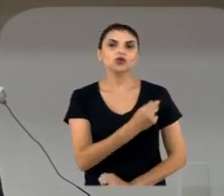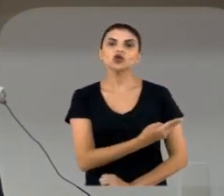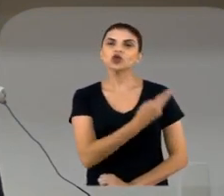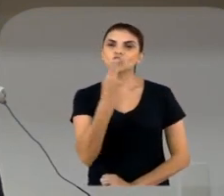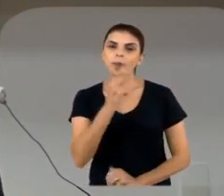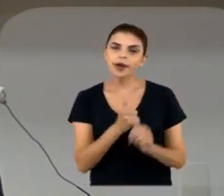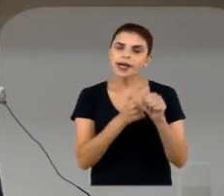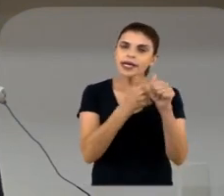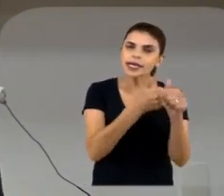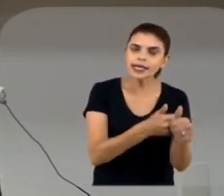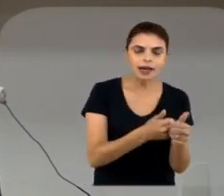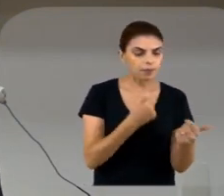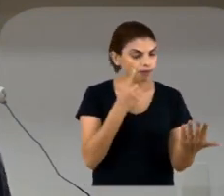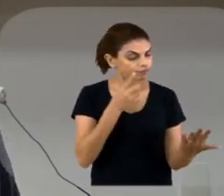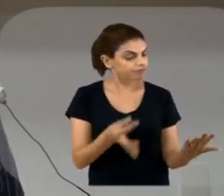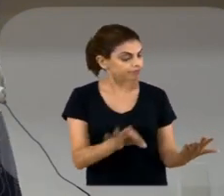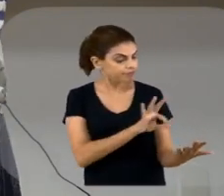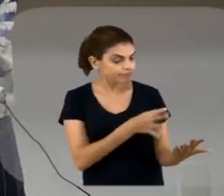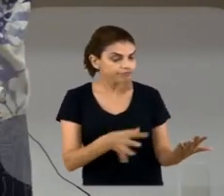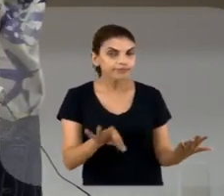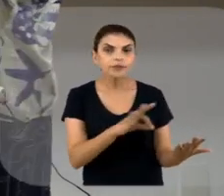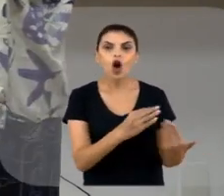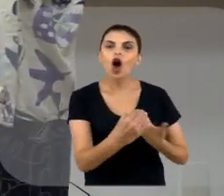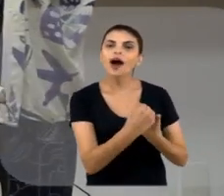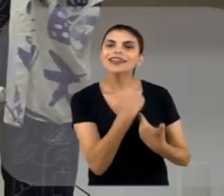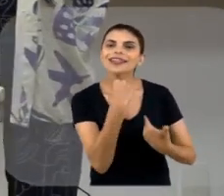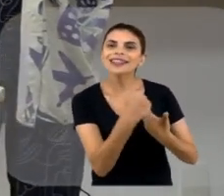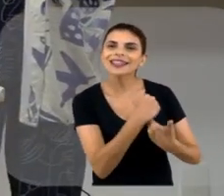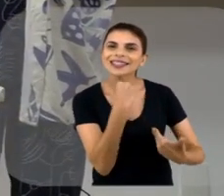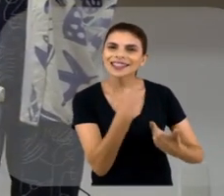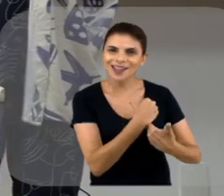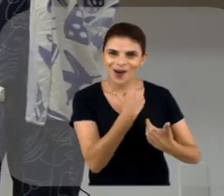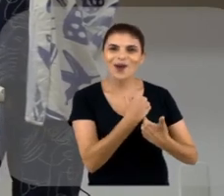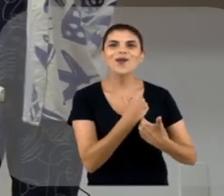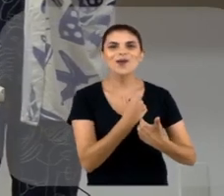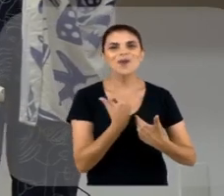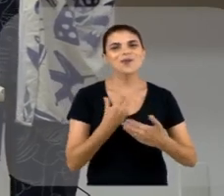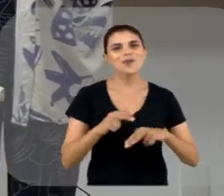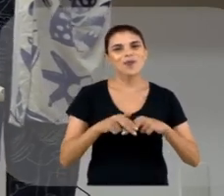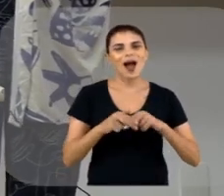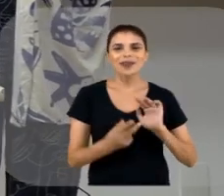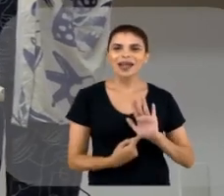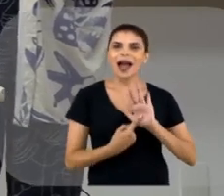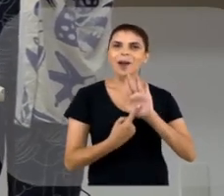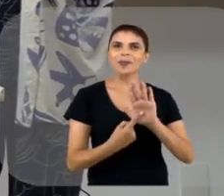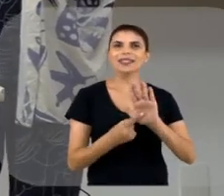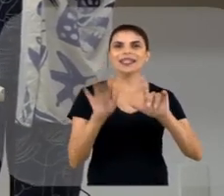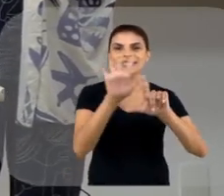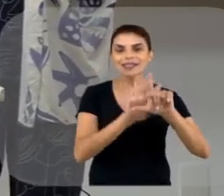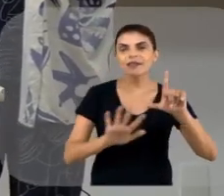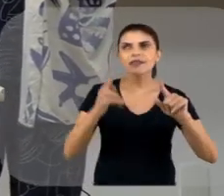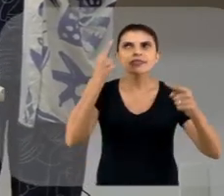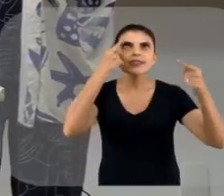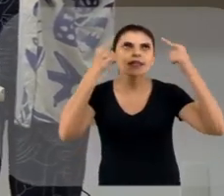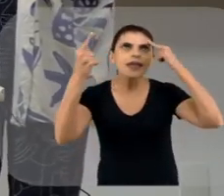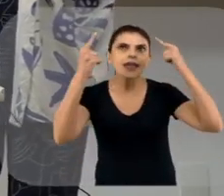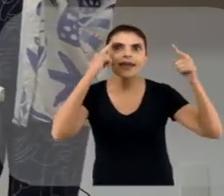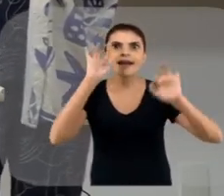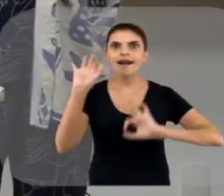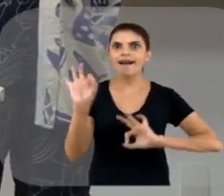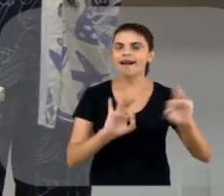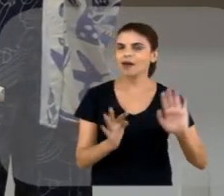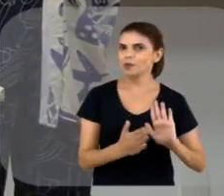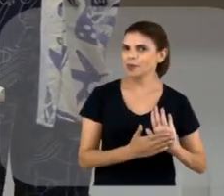de um guia de bordo, né, dos cursos, que é quando essa apresentação da ideia mesmo,